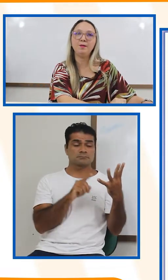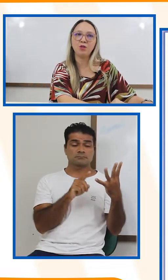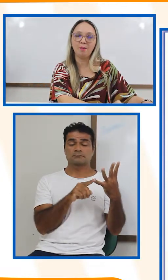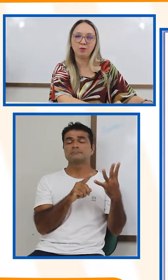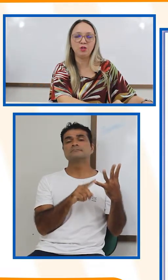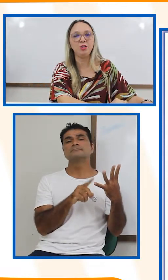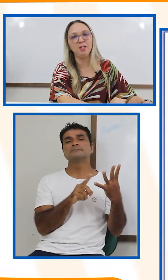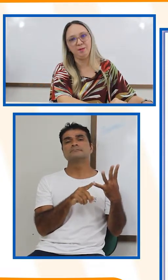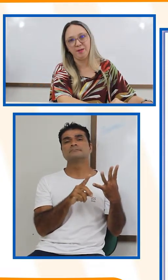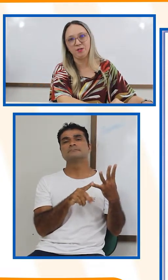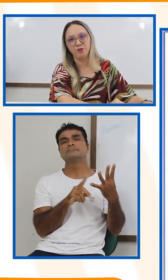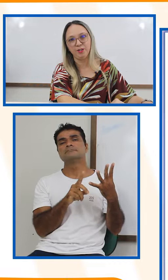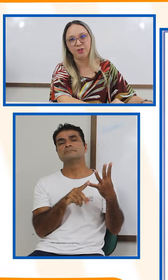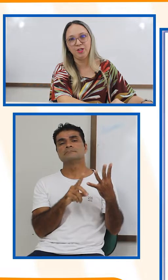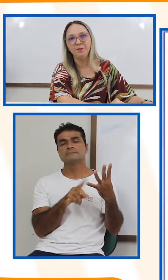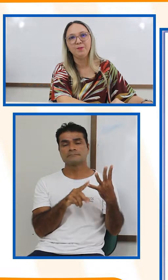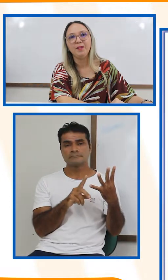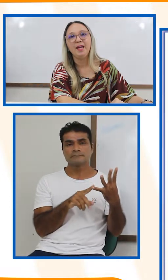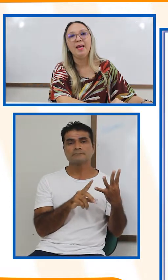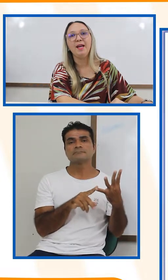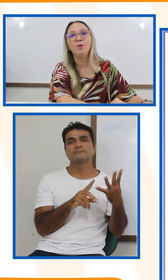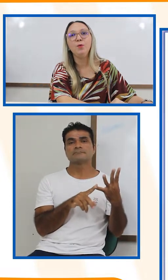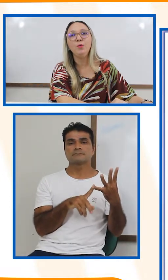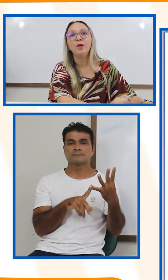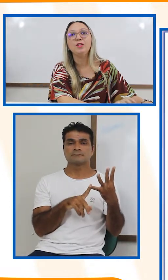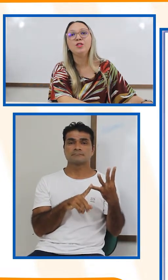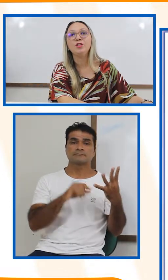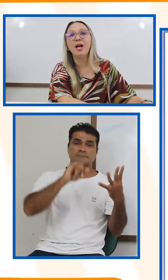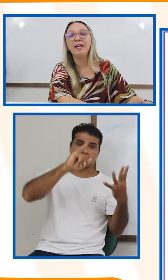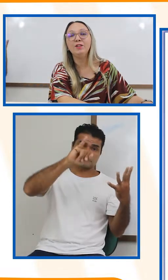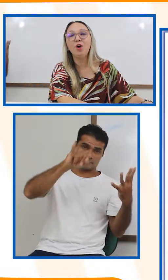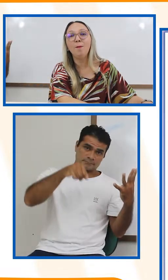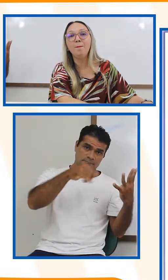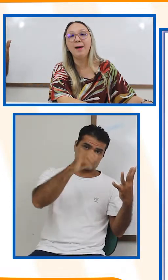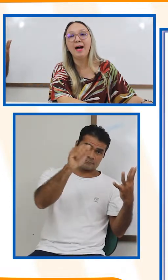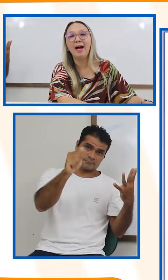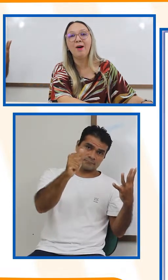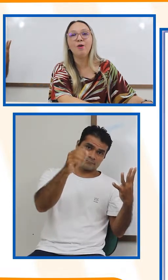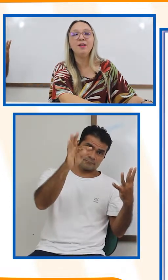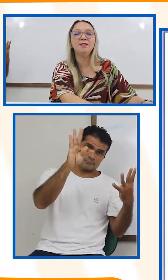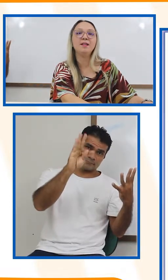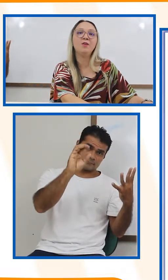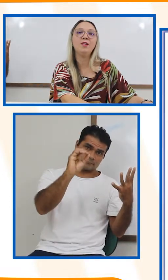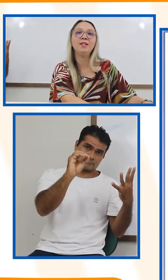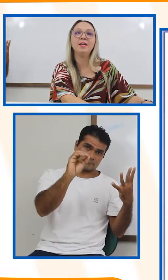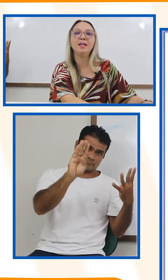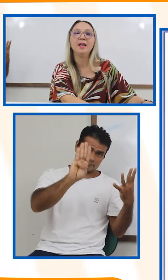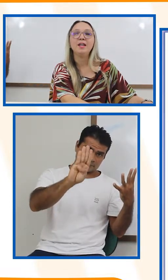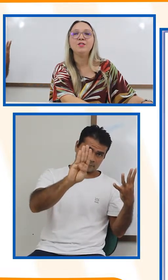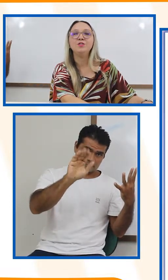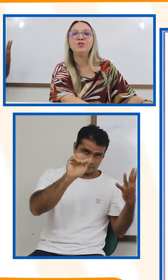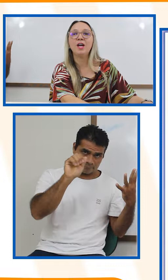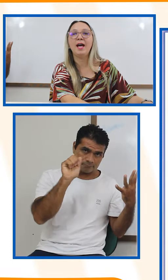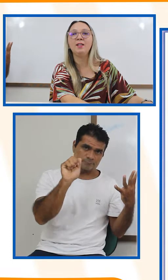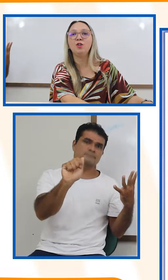comida pelo jabuti e pela juriti? É o jatobá. Olha aqui.